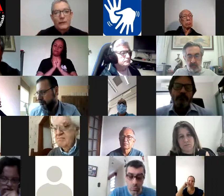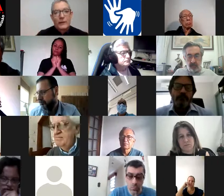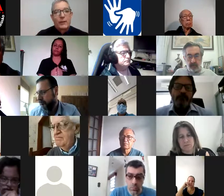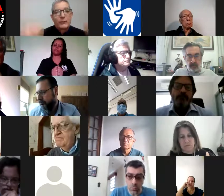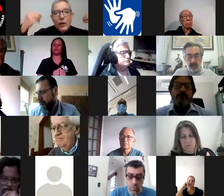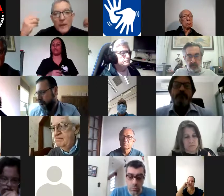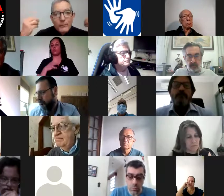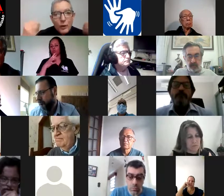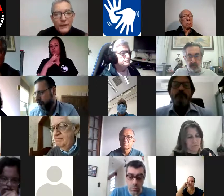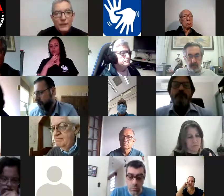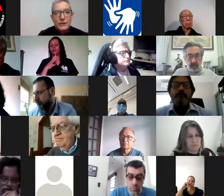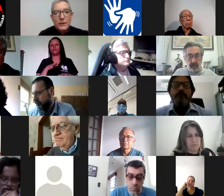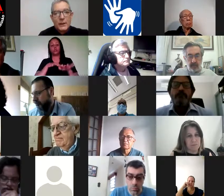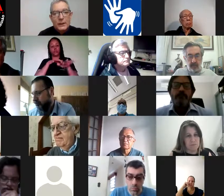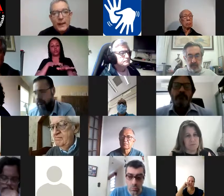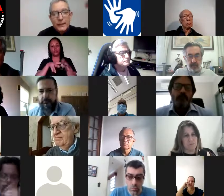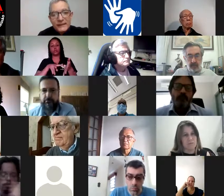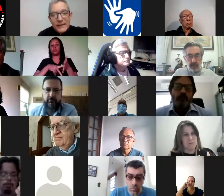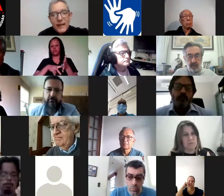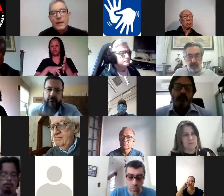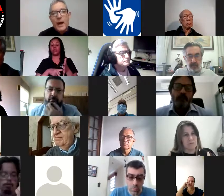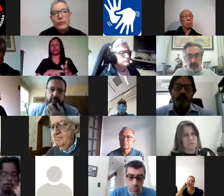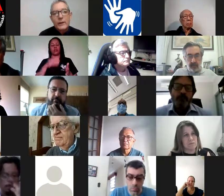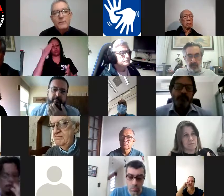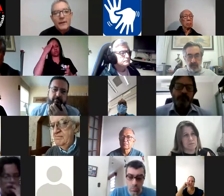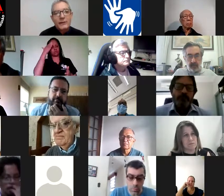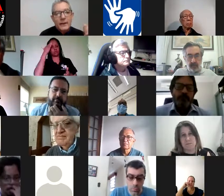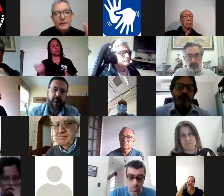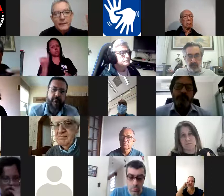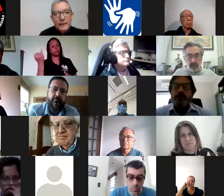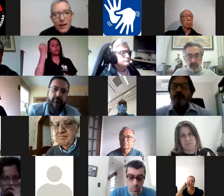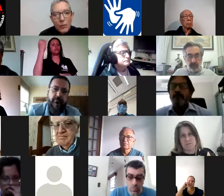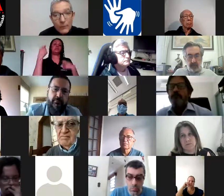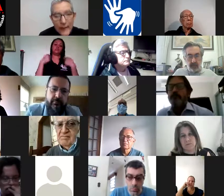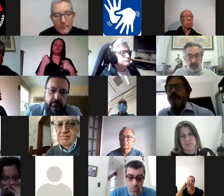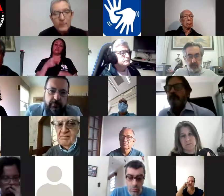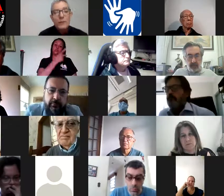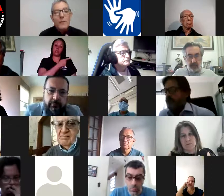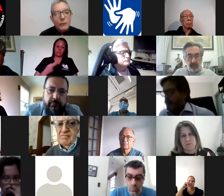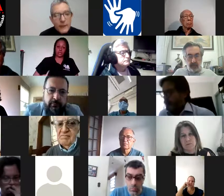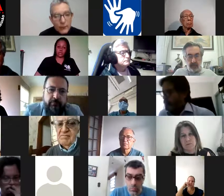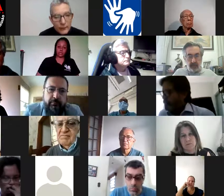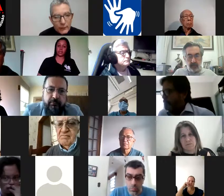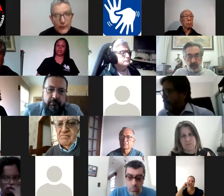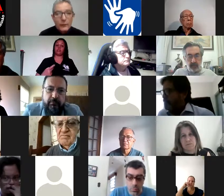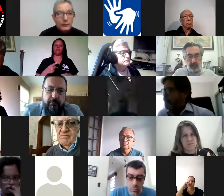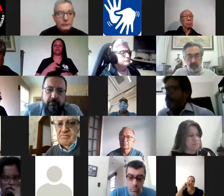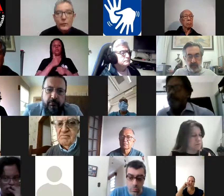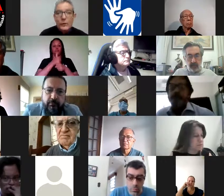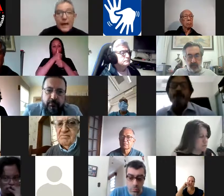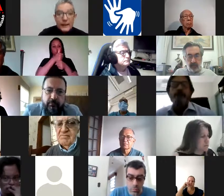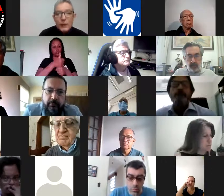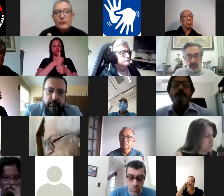movimento sindical e eu sei como é importante, tá, estar alguém presidente de central lá. Uma outra coisa, tá?